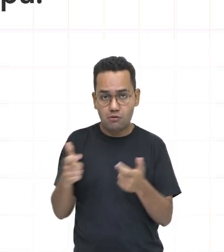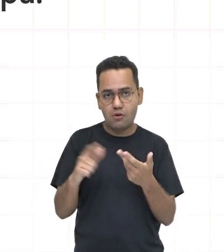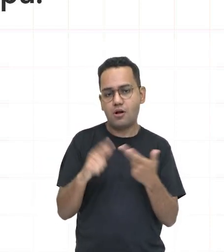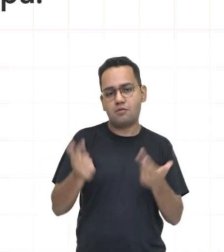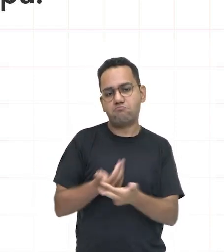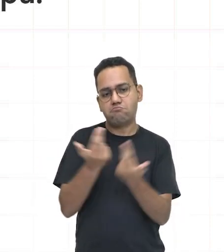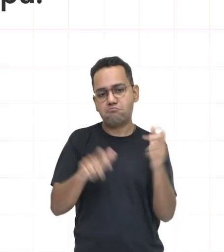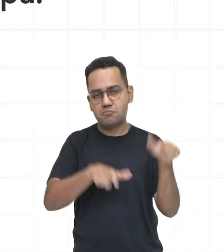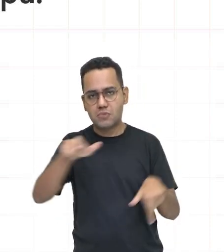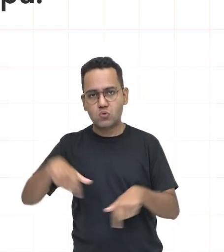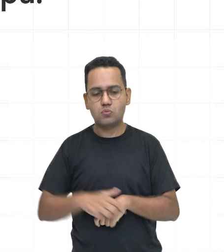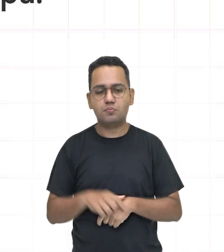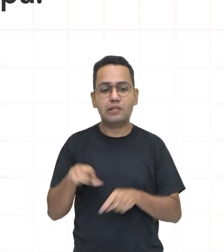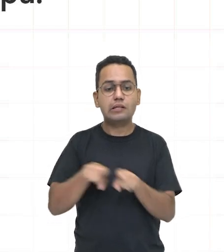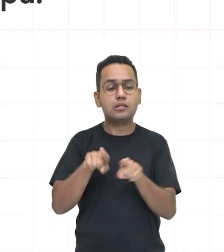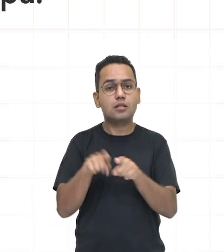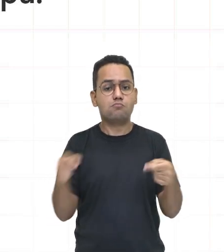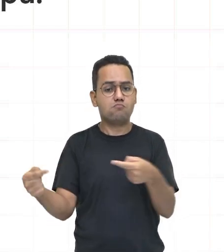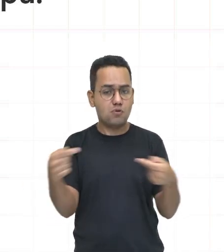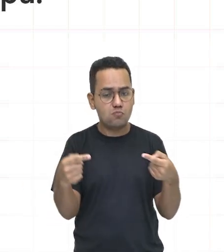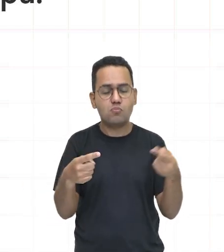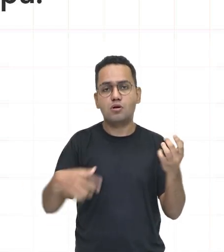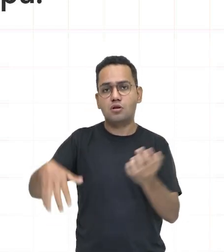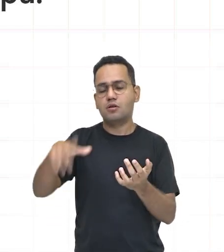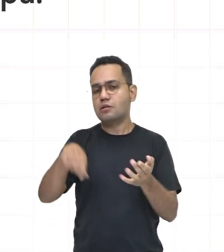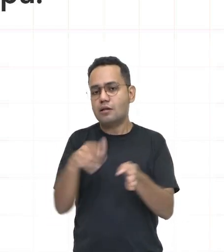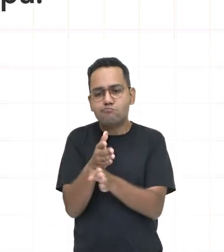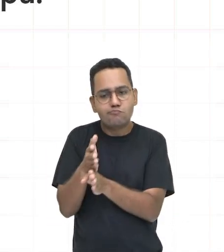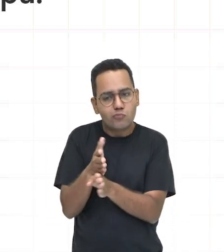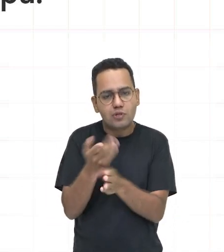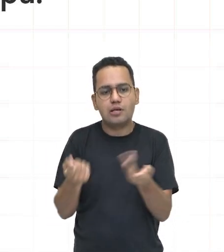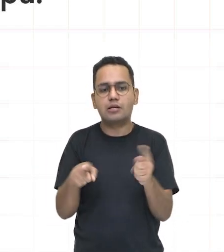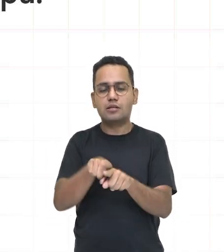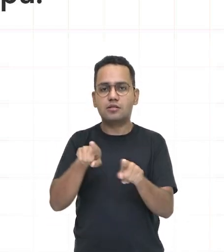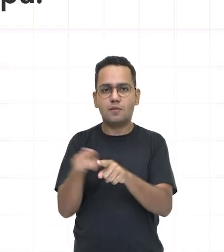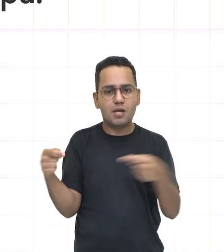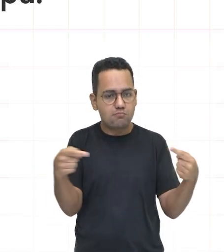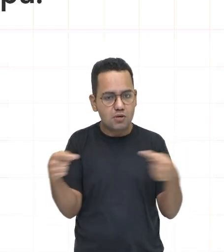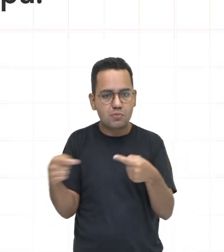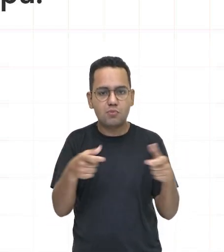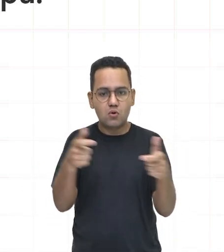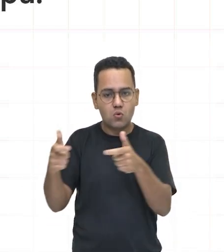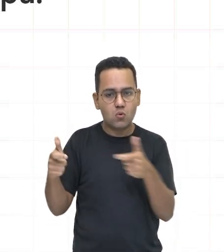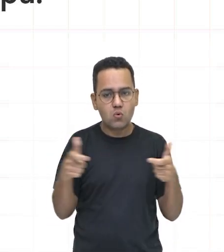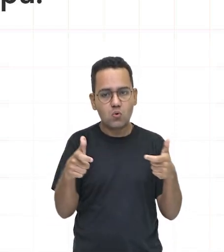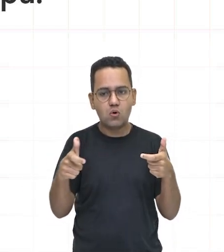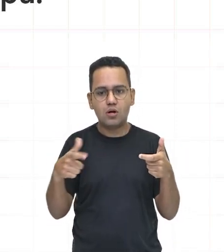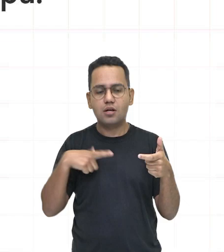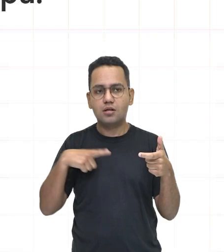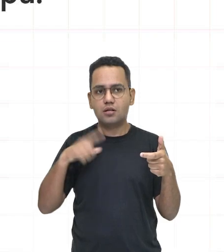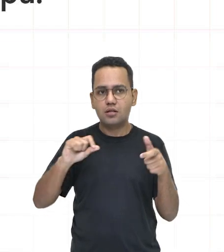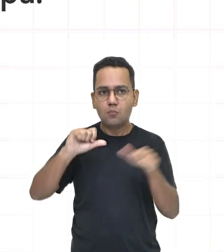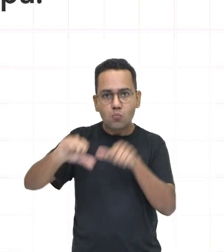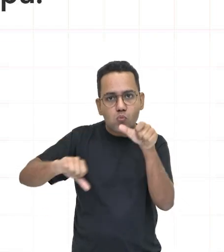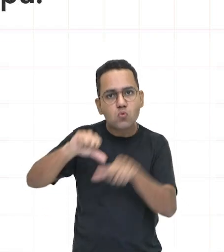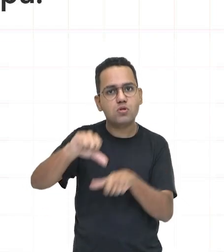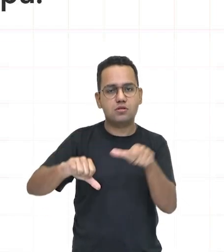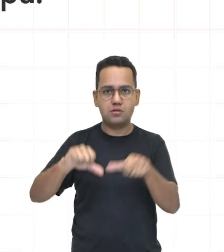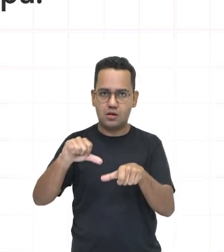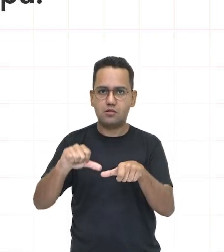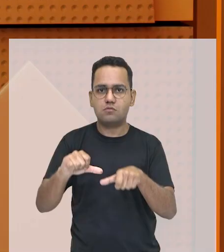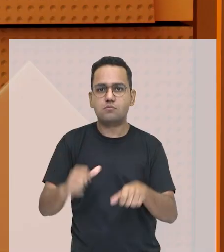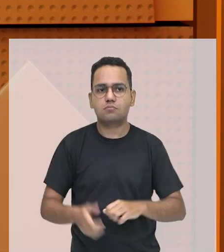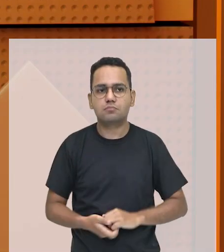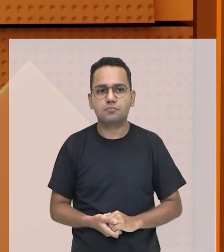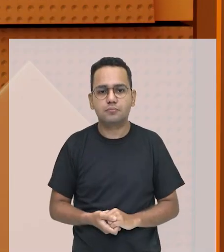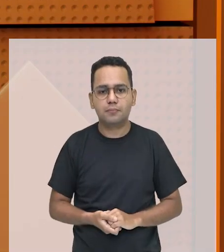étnicas, e os conflitos, movimentos de fronteiras e as tensões regionais que acabam transformando o